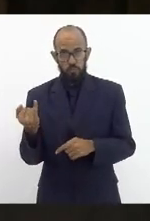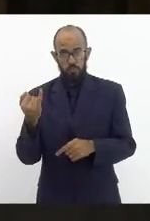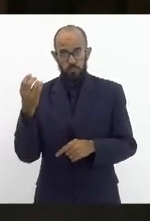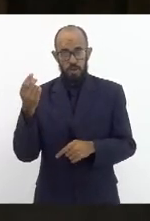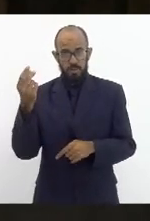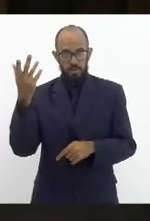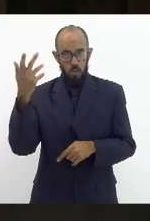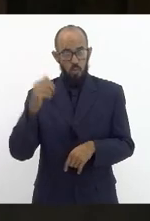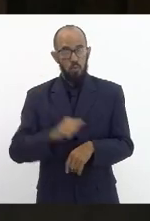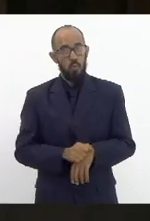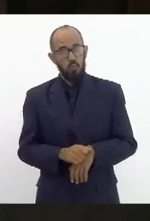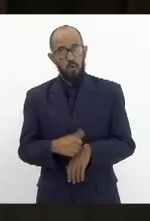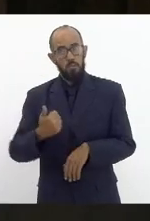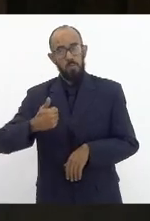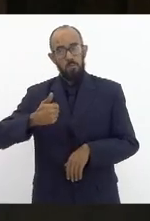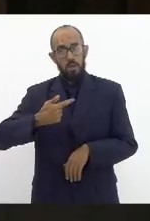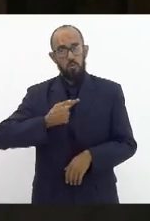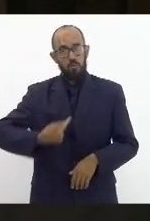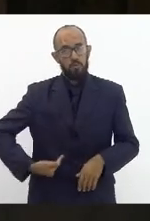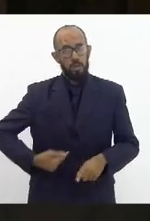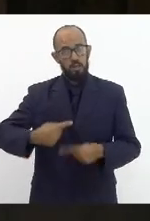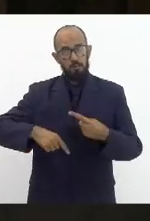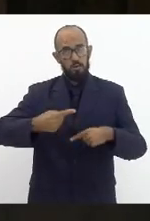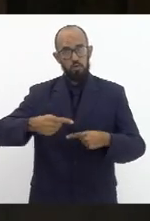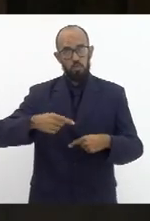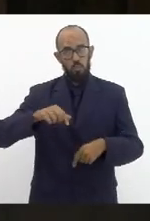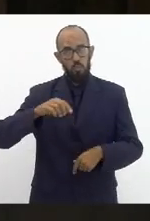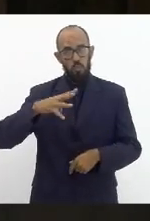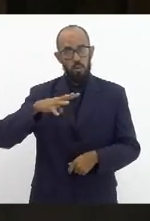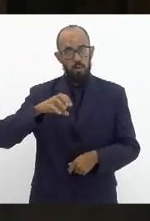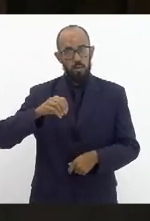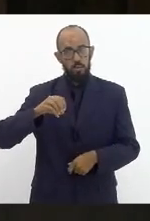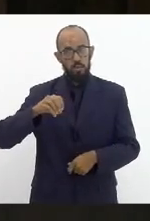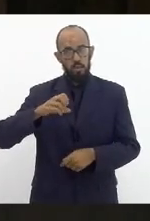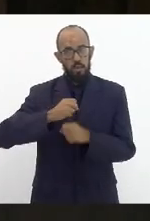foi o primeiro governo, depois de 40 anos, a dar,